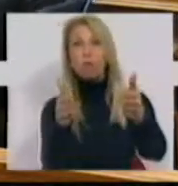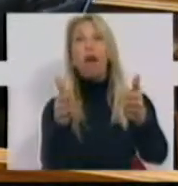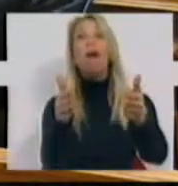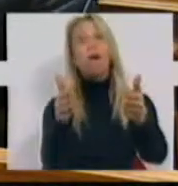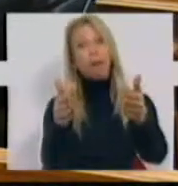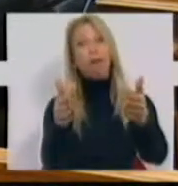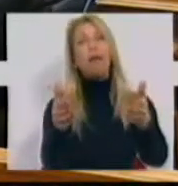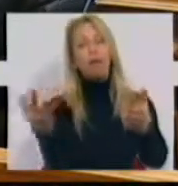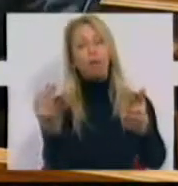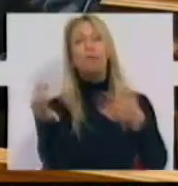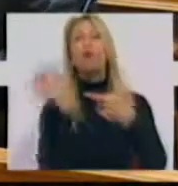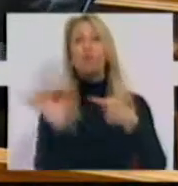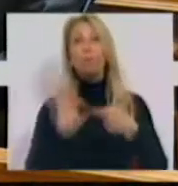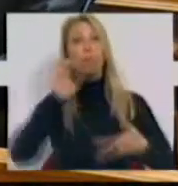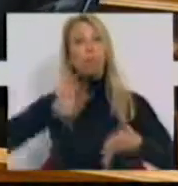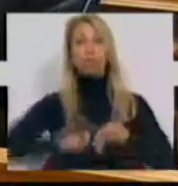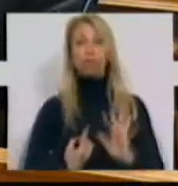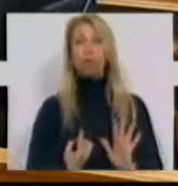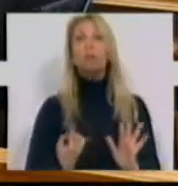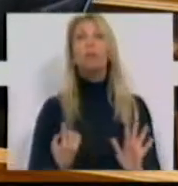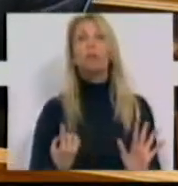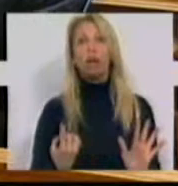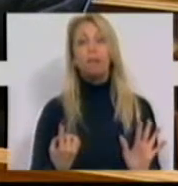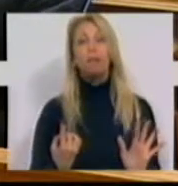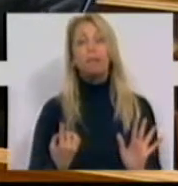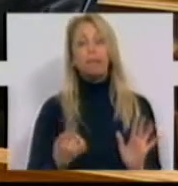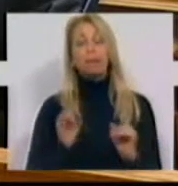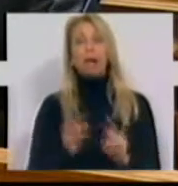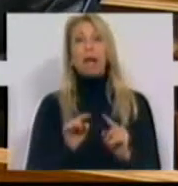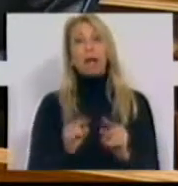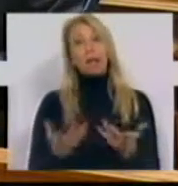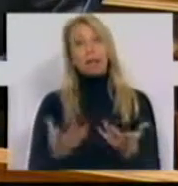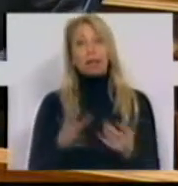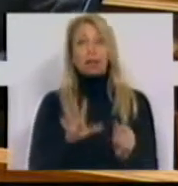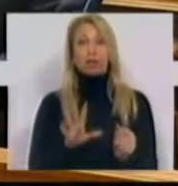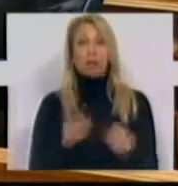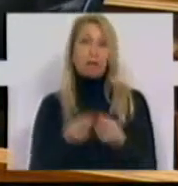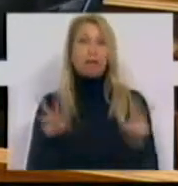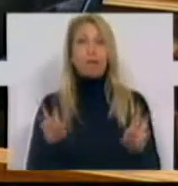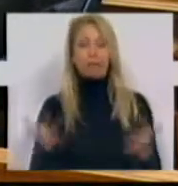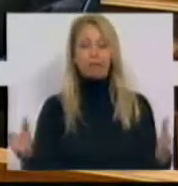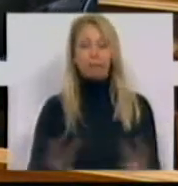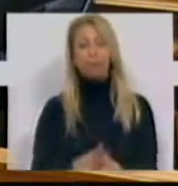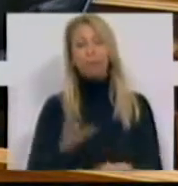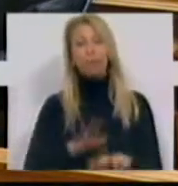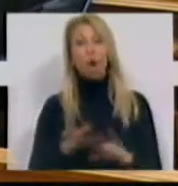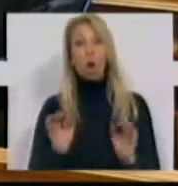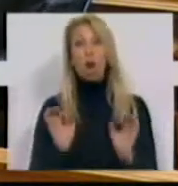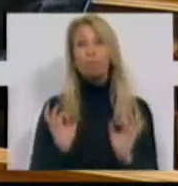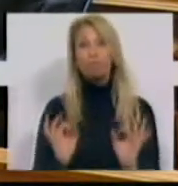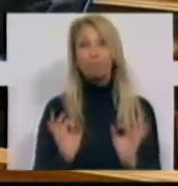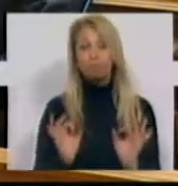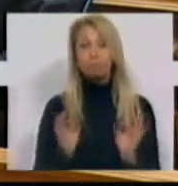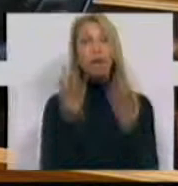realmente um aspecto fundamental, uma peça fundamental deste puzzle. E por isso cuidar desta matéria concreta